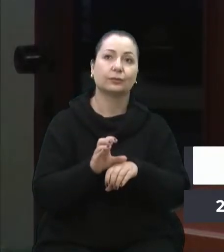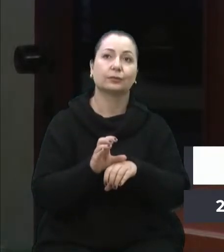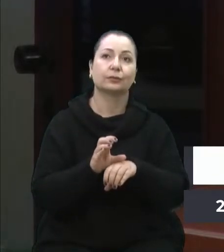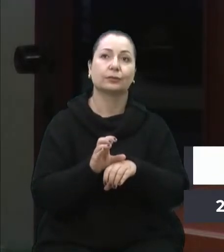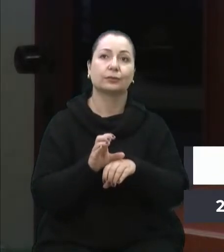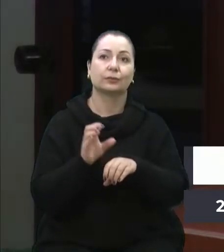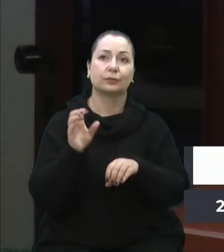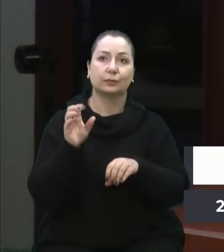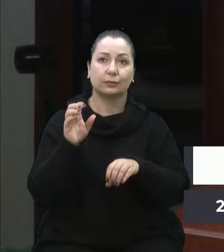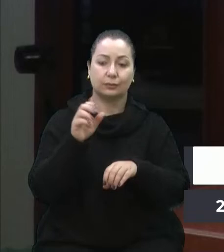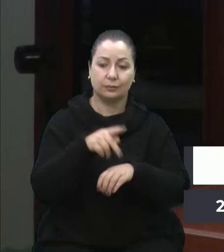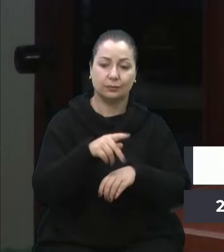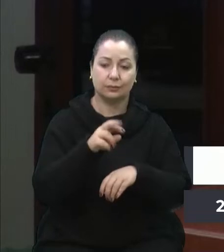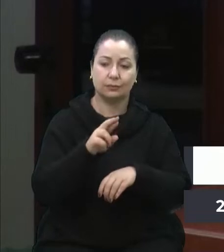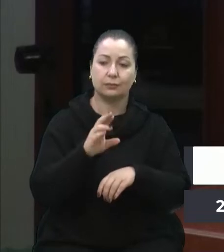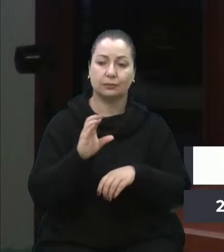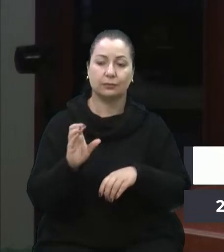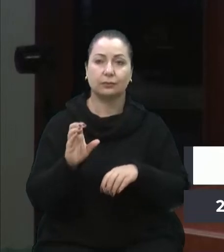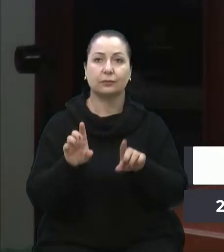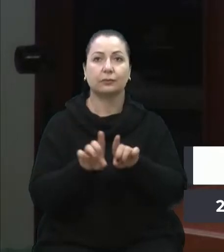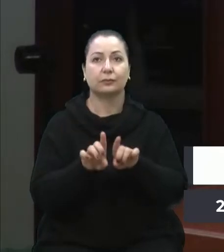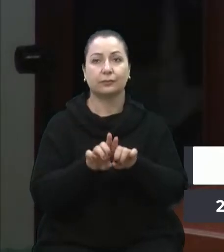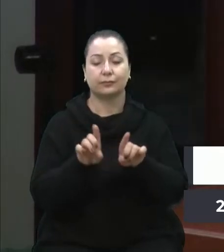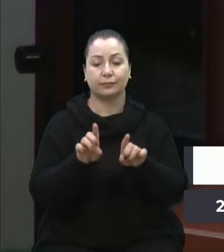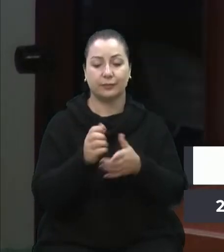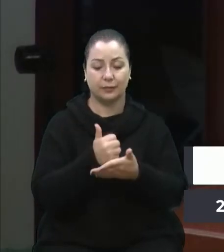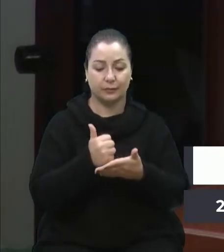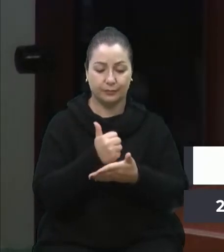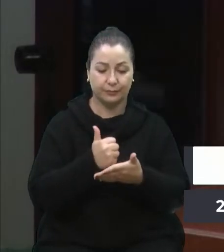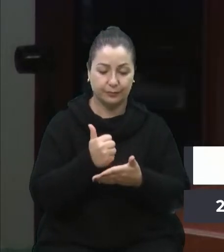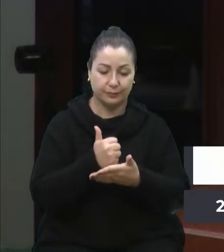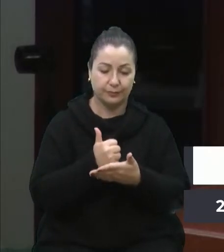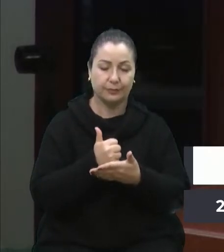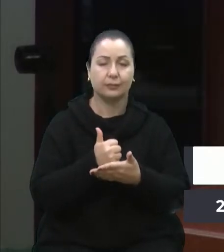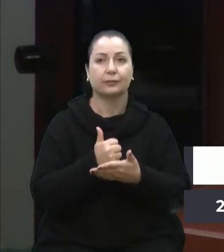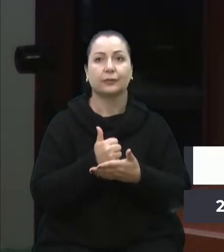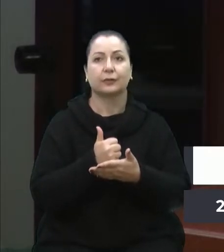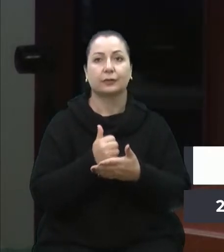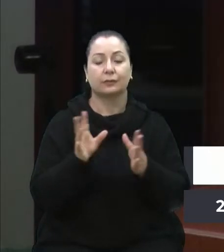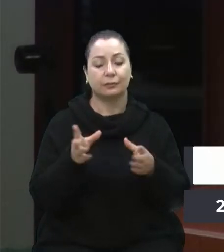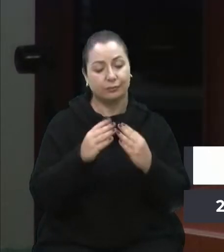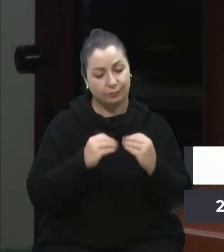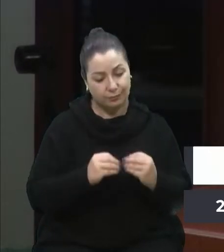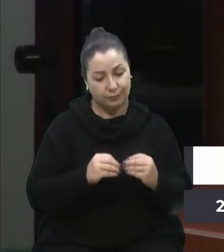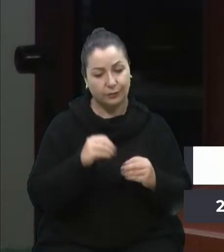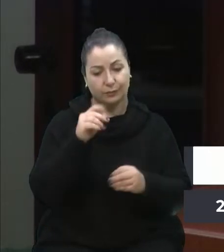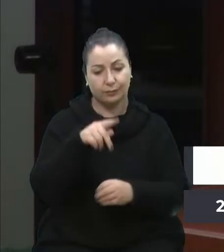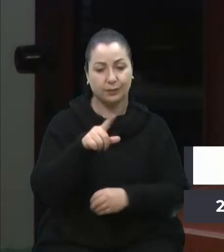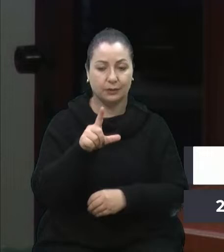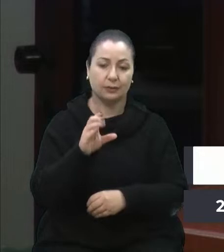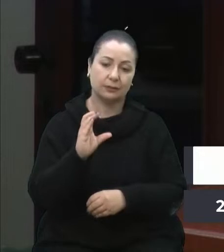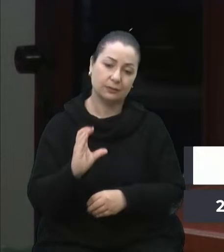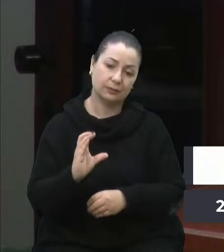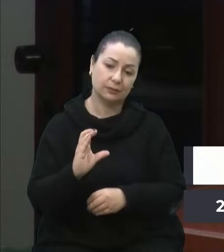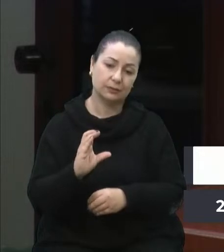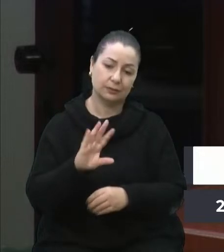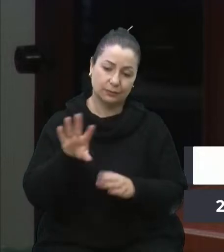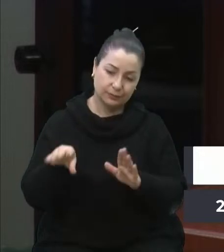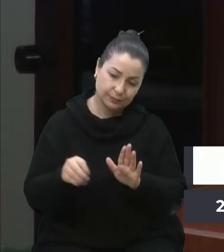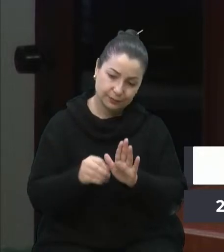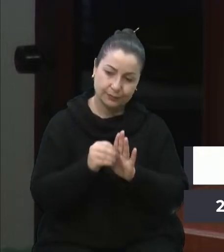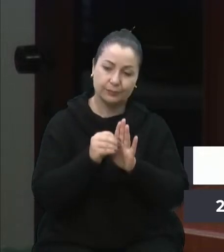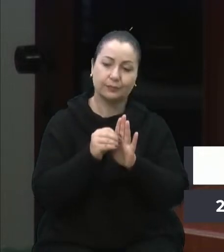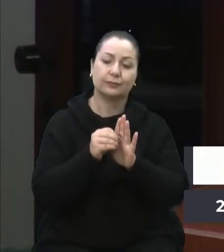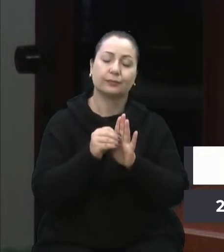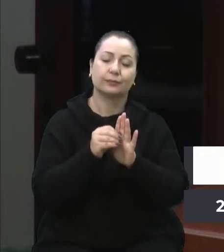PLC. Fundamentação: fase de mérito e legalidade. Em síntese, o PLC acresce o inciso 4º ao